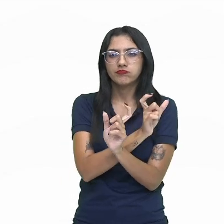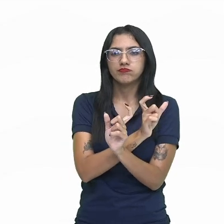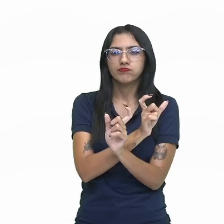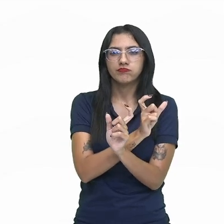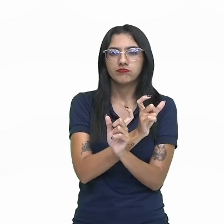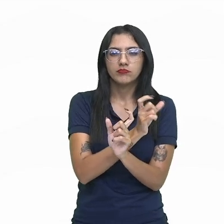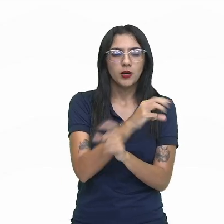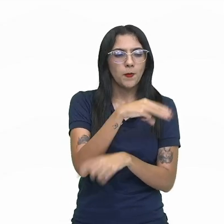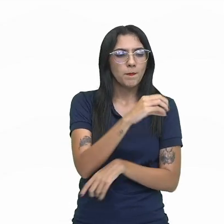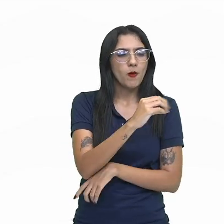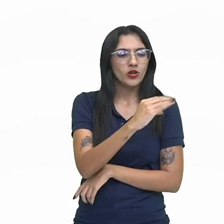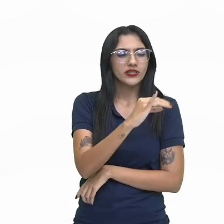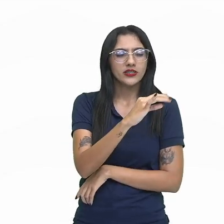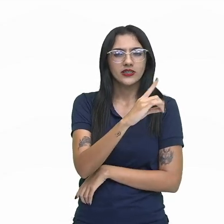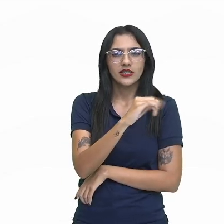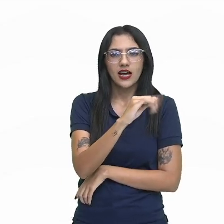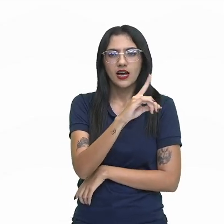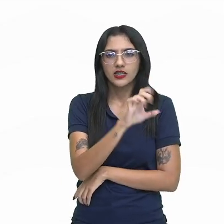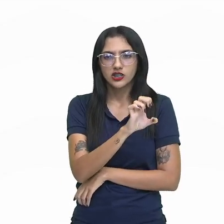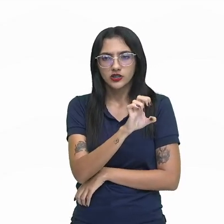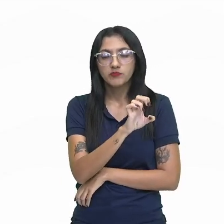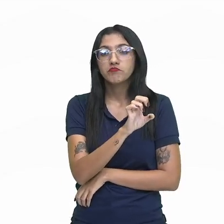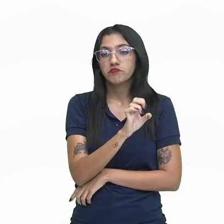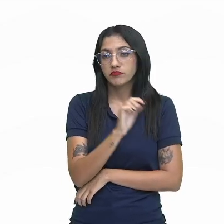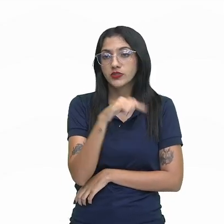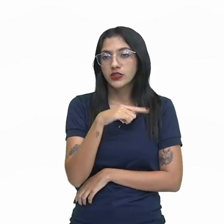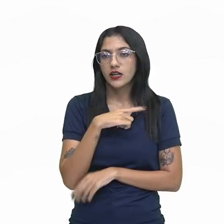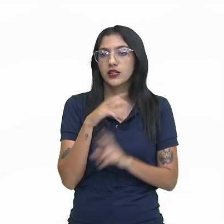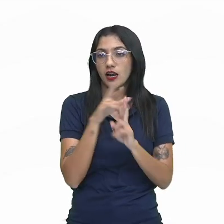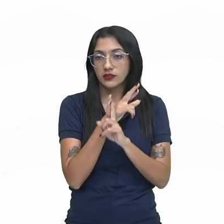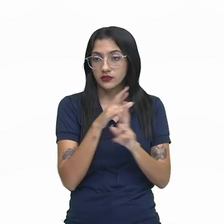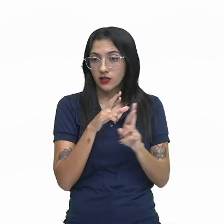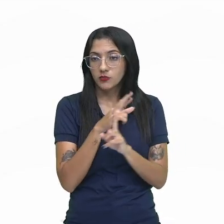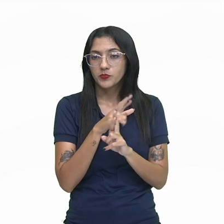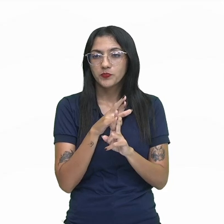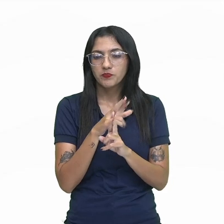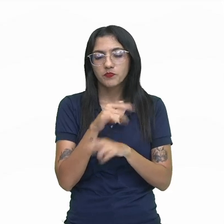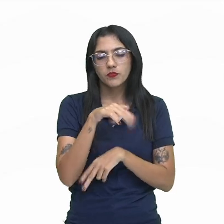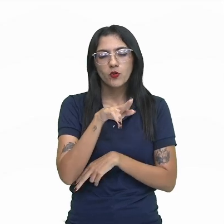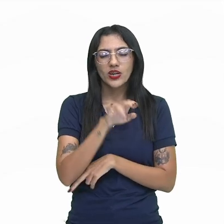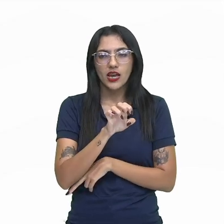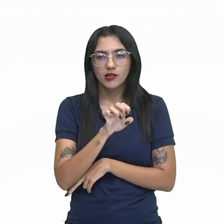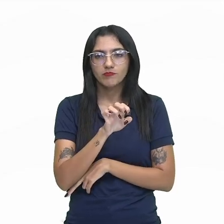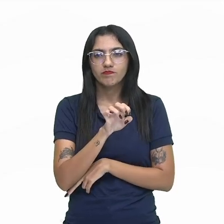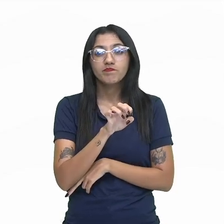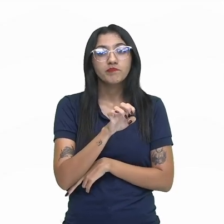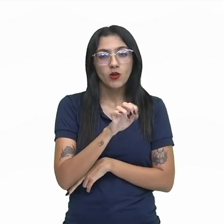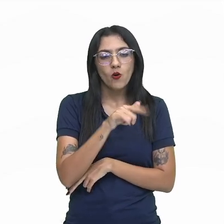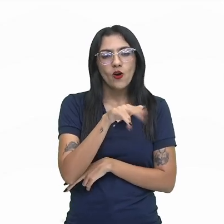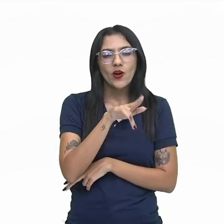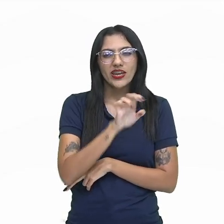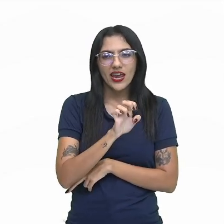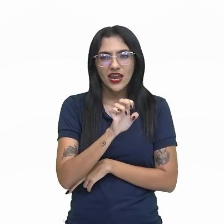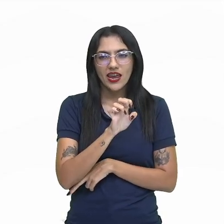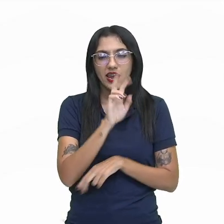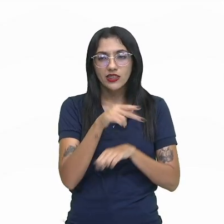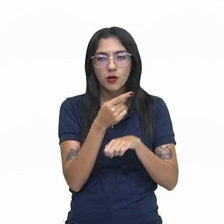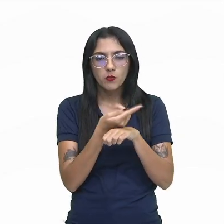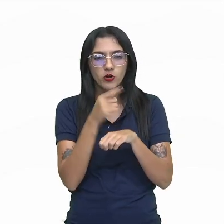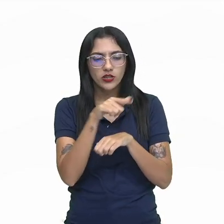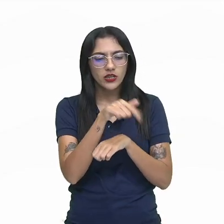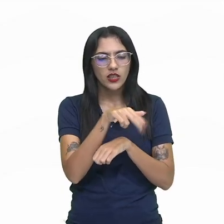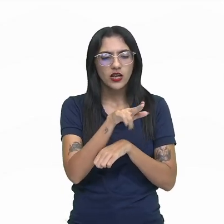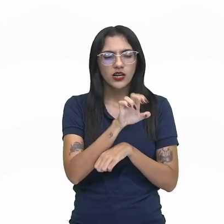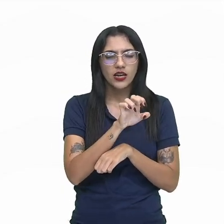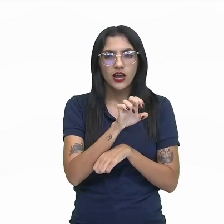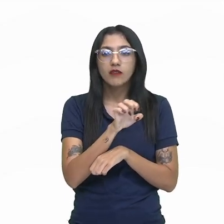Mocidade que. Então, que está relacionado à mocidade, tá? Então, a partir do pronome relativo, eu tenho